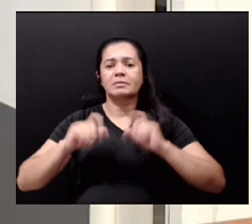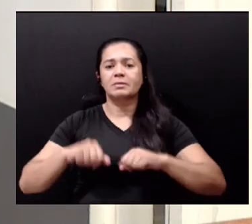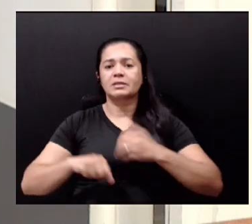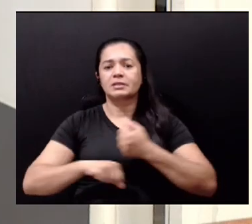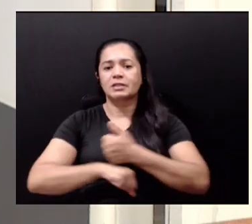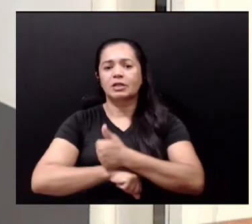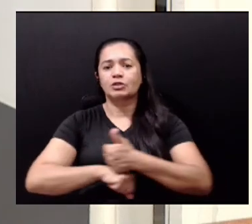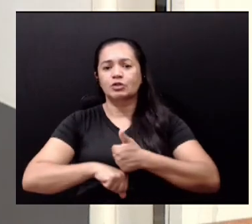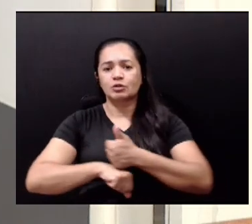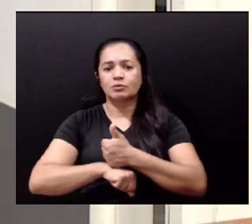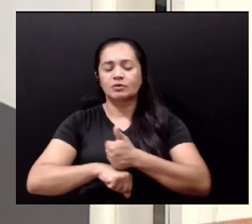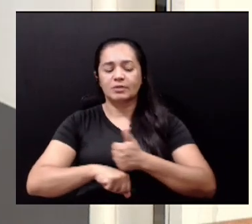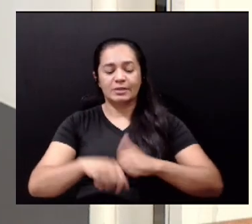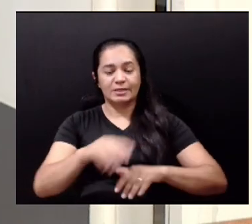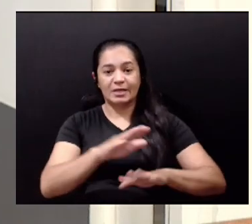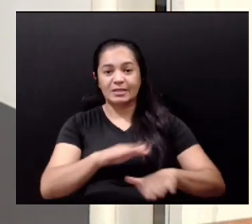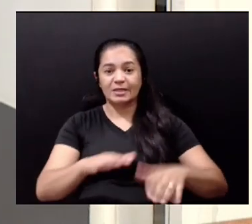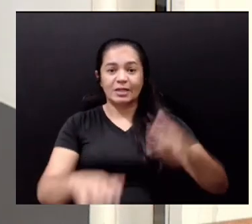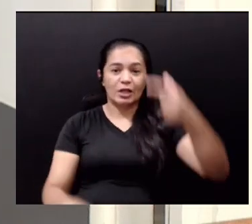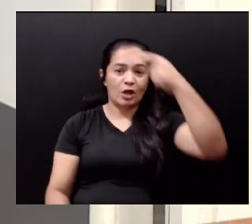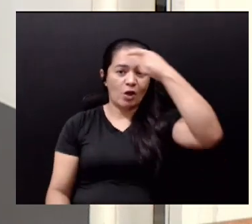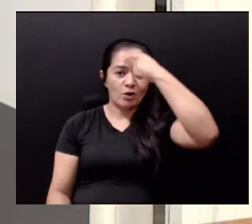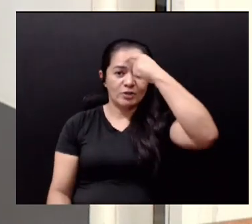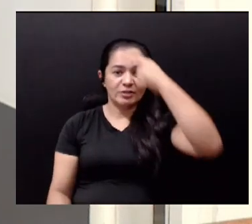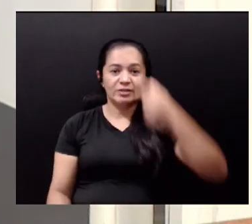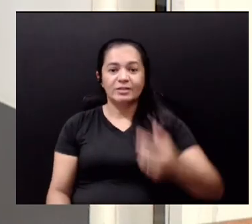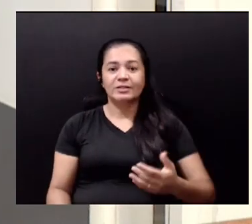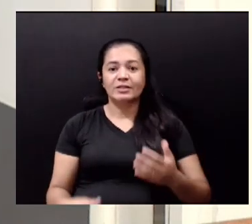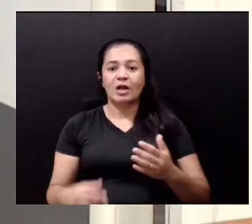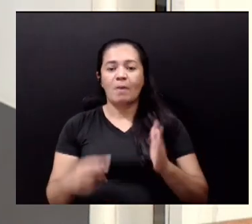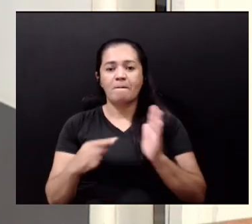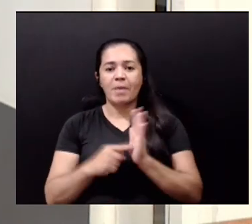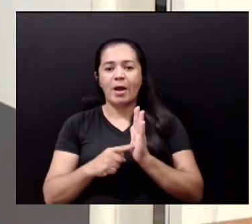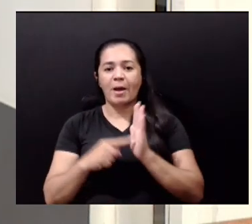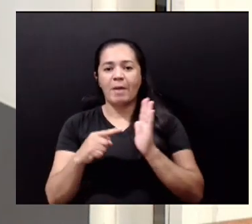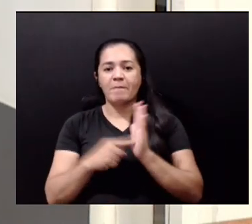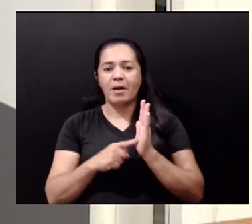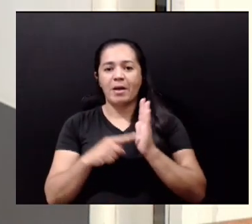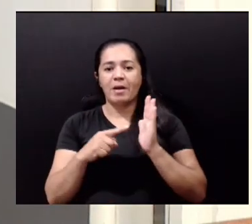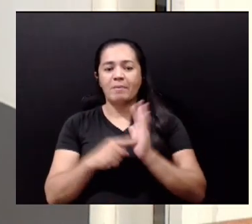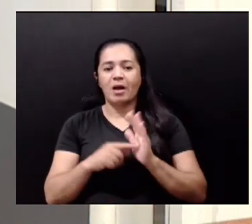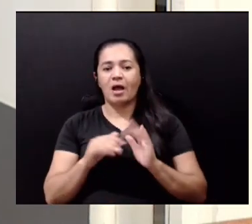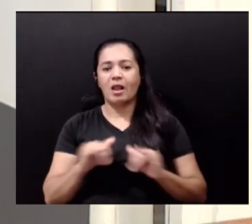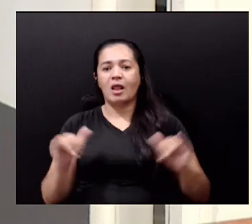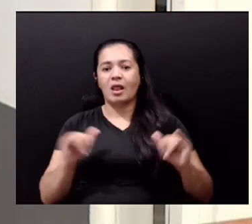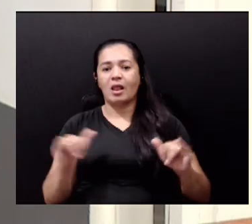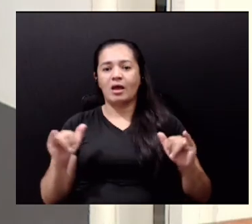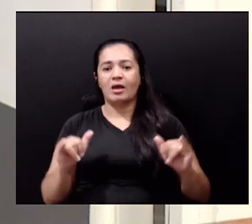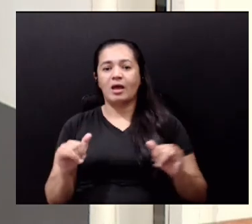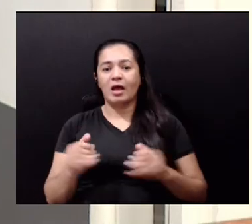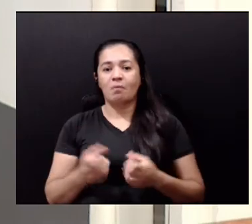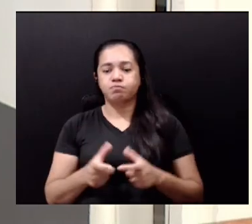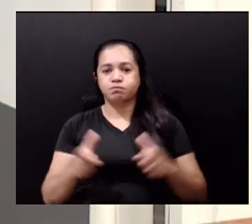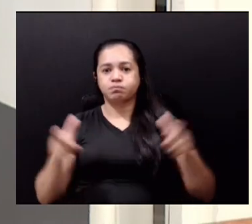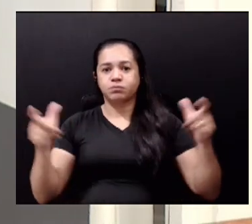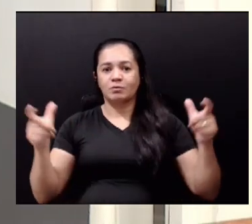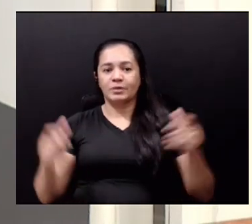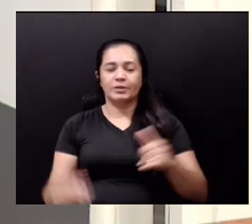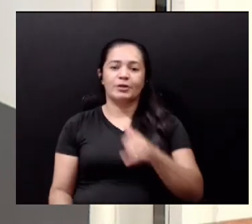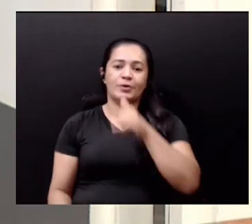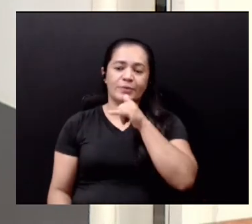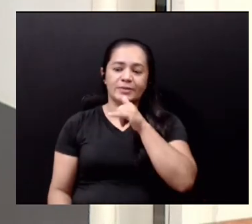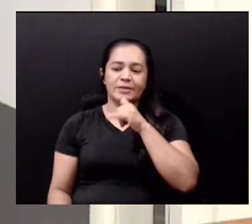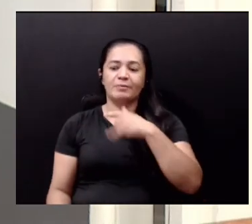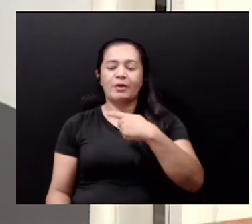se conscientizando, vai aumentando o número de denúncias. Então, assim, eu vou dar como exemplo. Quando eu comecei meu doutorado em 2017,